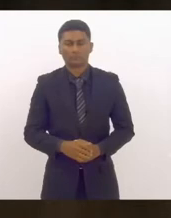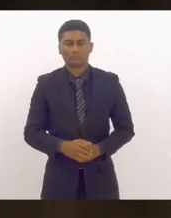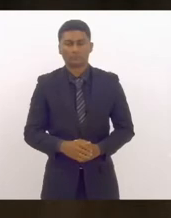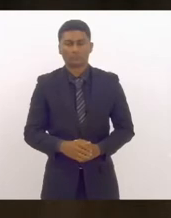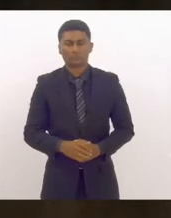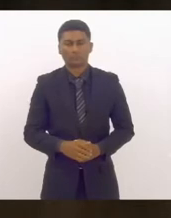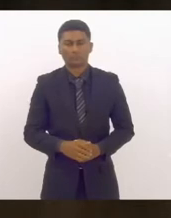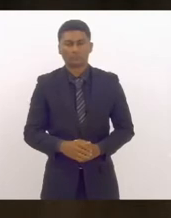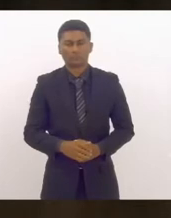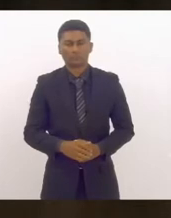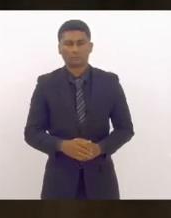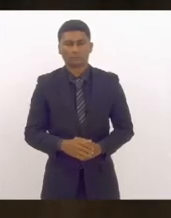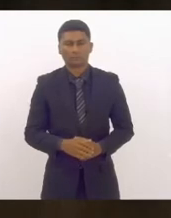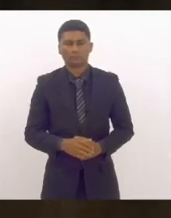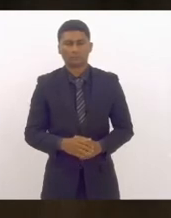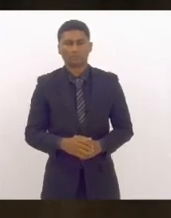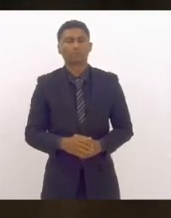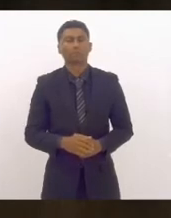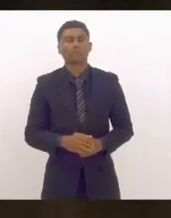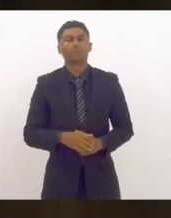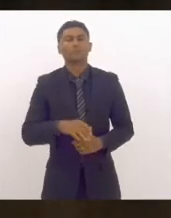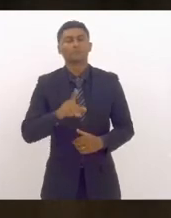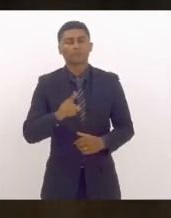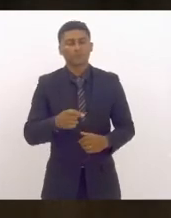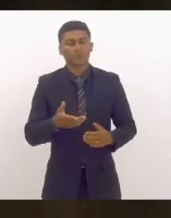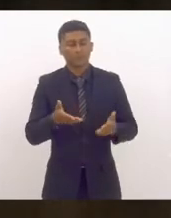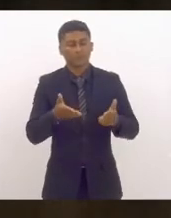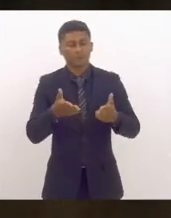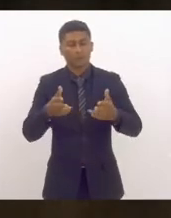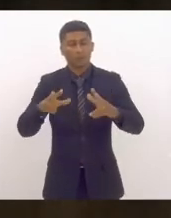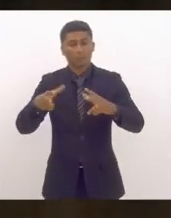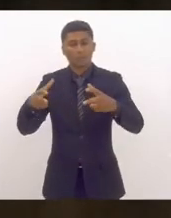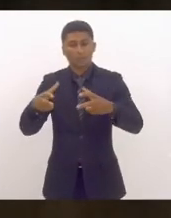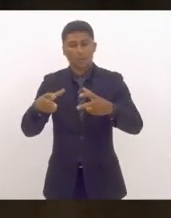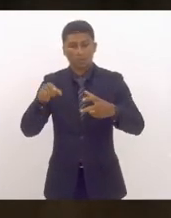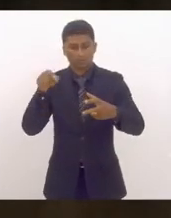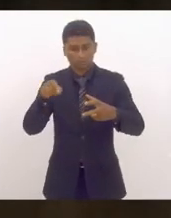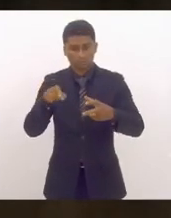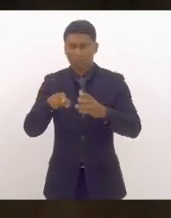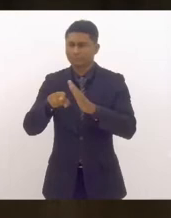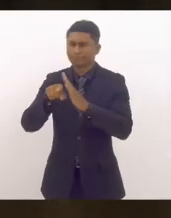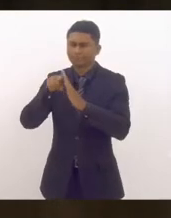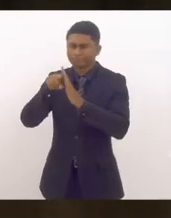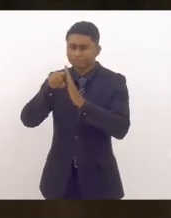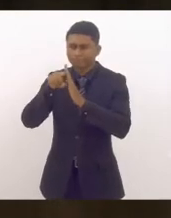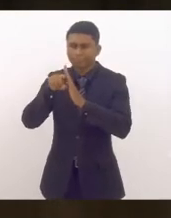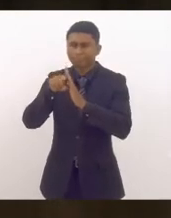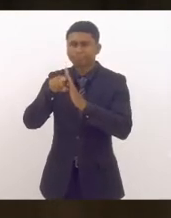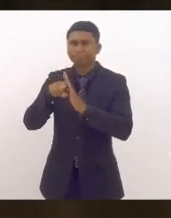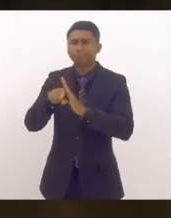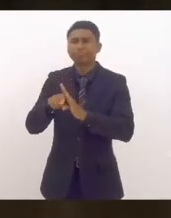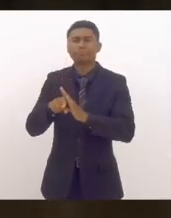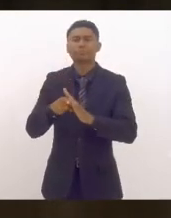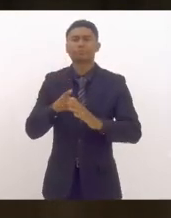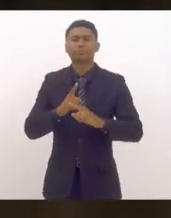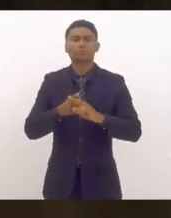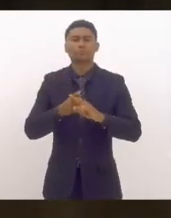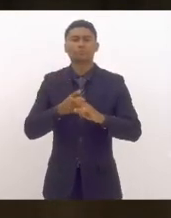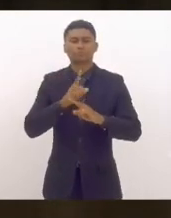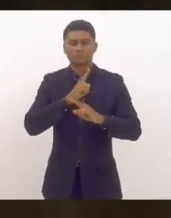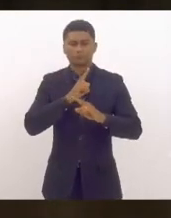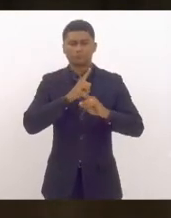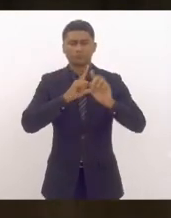para comissão permanente para análise, visto a existência da Lei